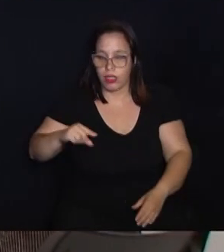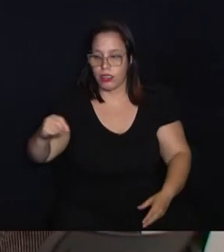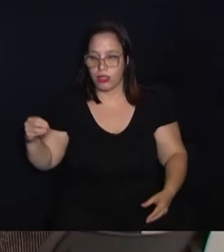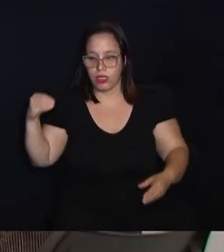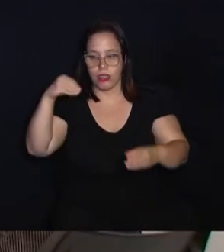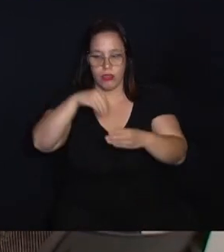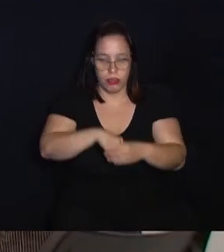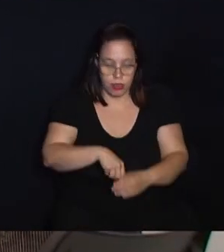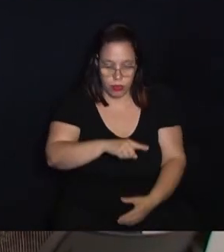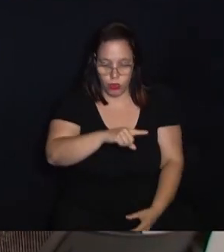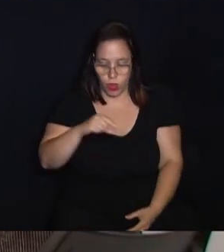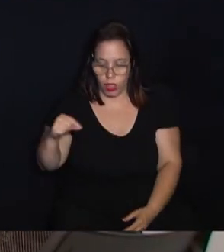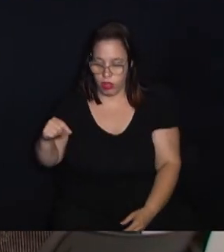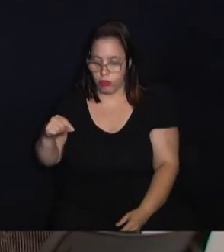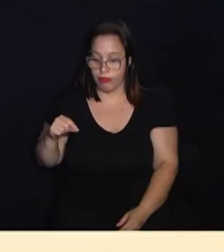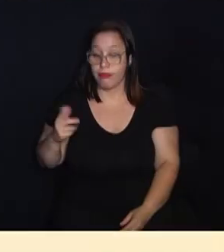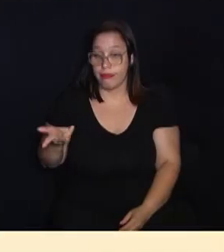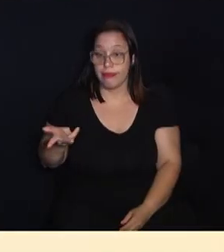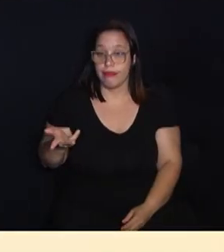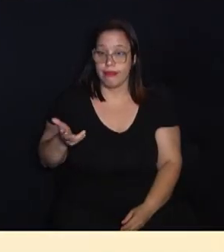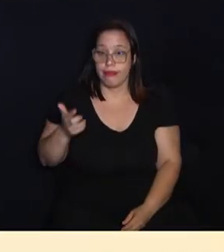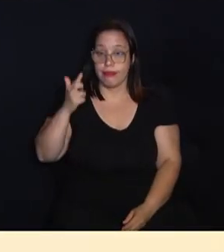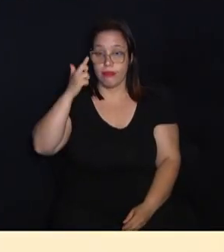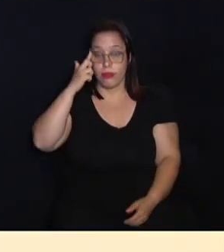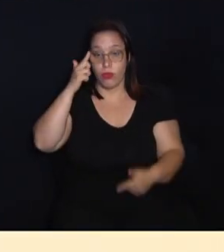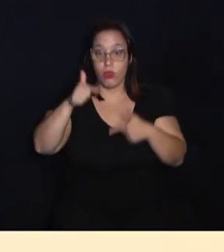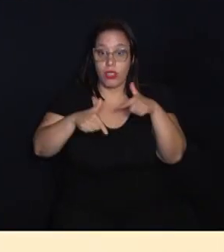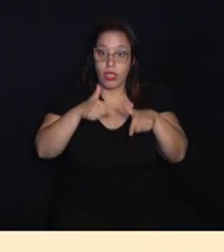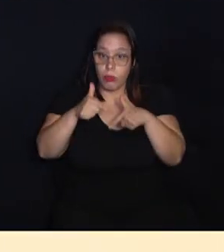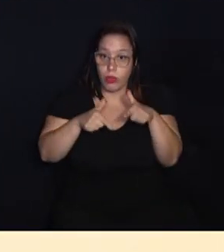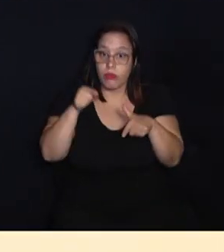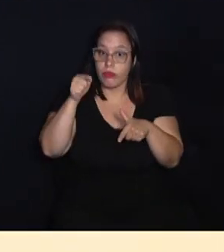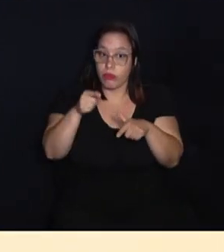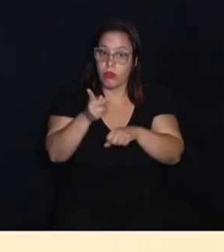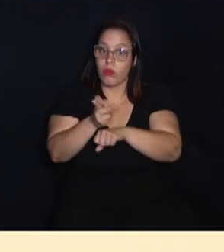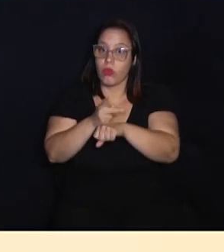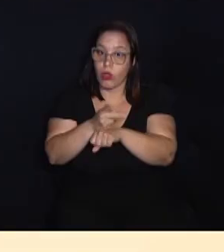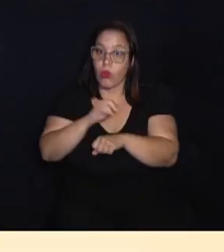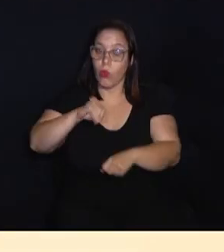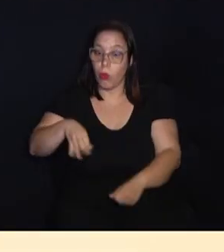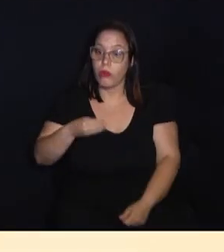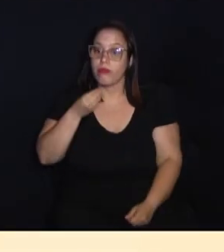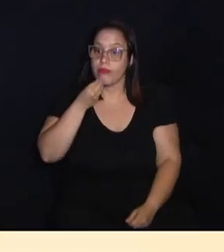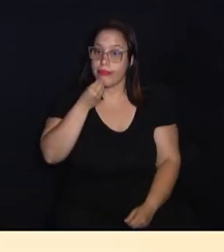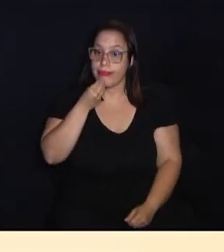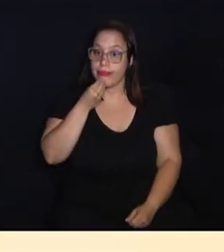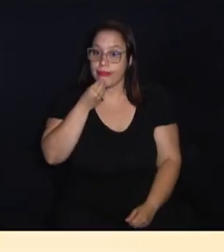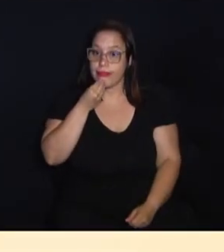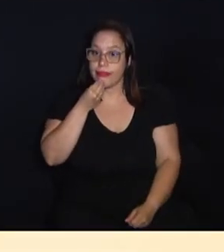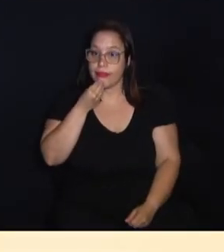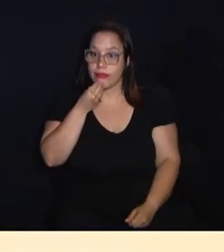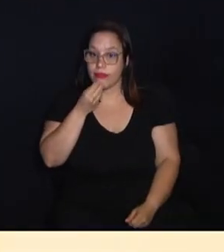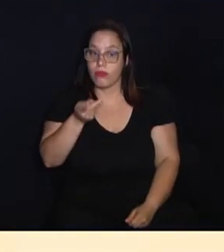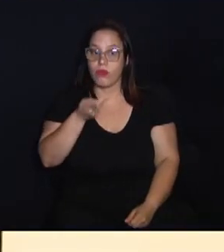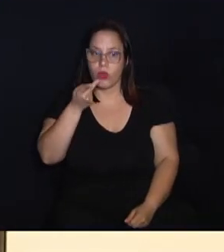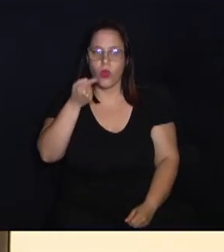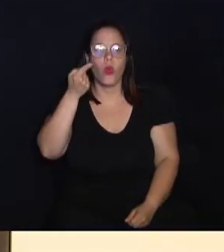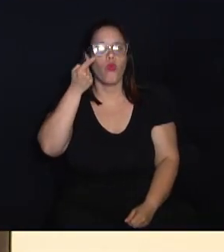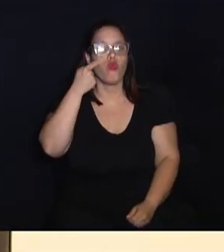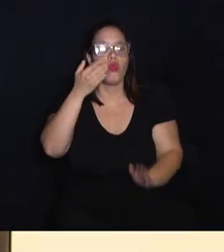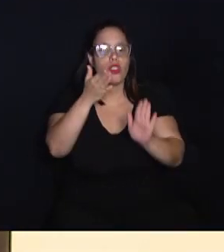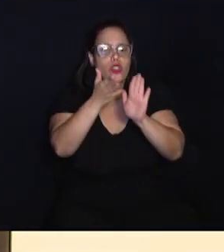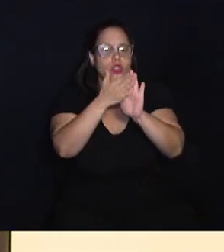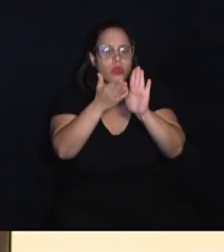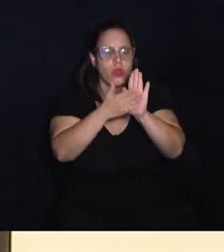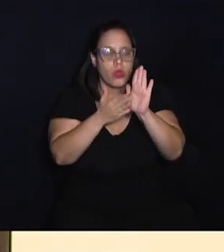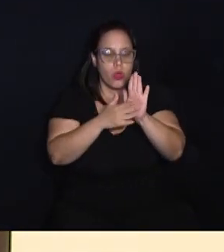todo instante. Por isso que a gente, você trabalhador que esteja buscando oportunidade, a gente orienta que veja o painel do